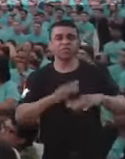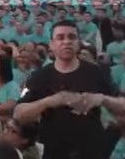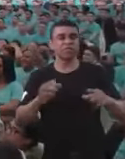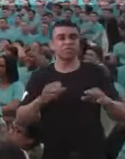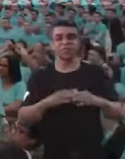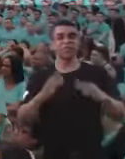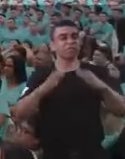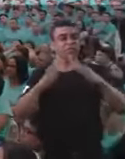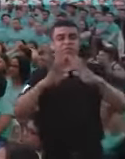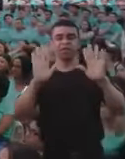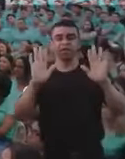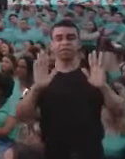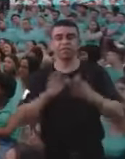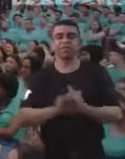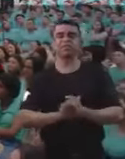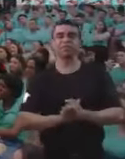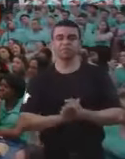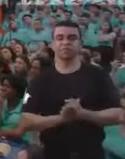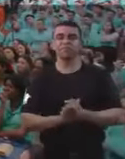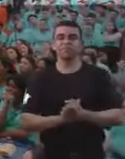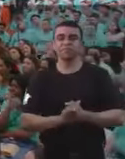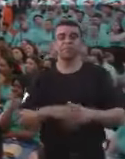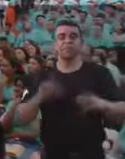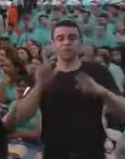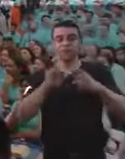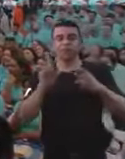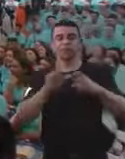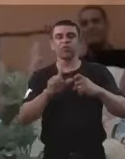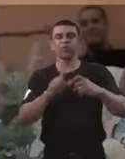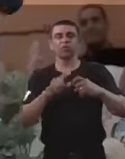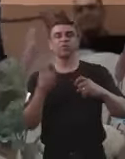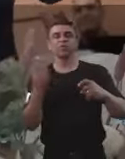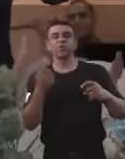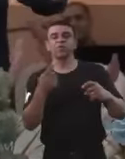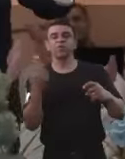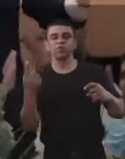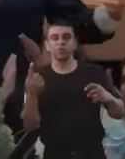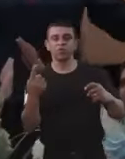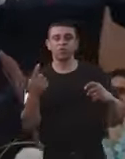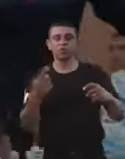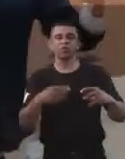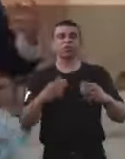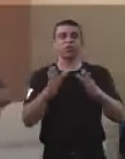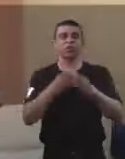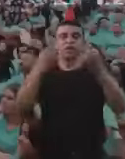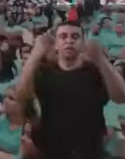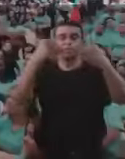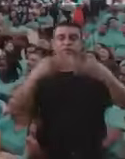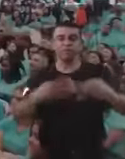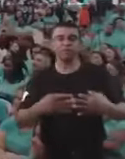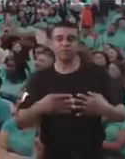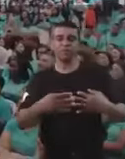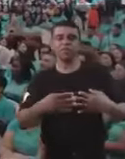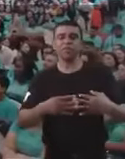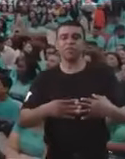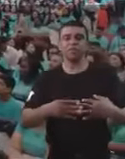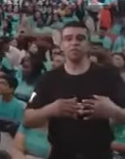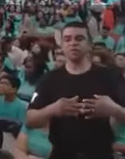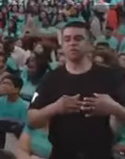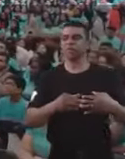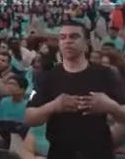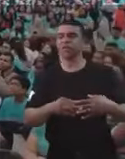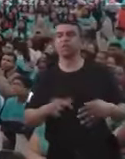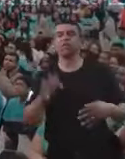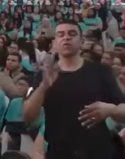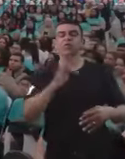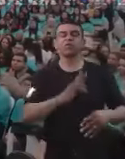Falei, pai de pet, tem gente com cara feia. Lucas 11, a Bíblia diz que os fariseus criaram contenda com Jesus,